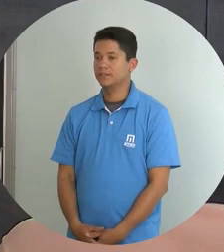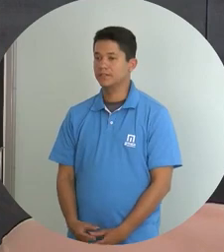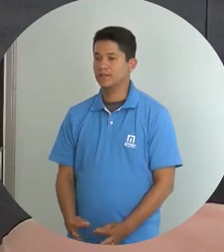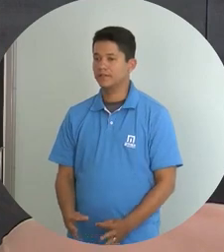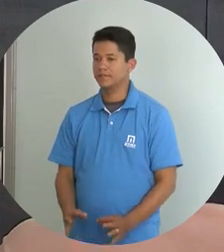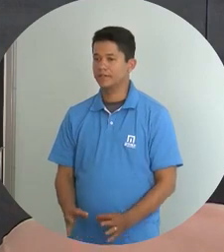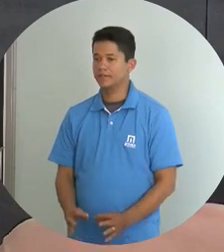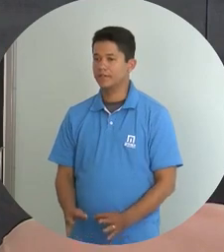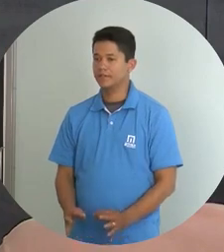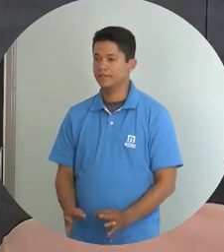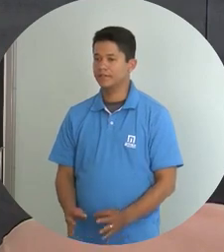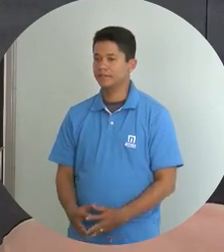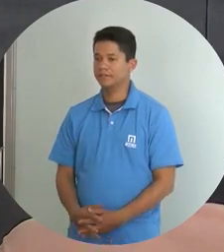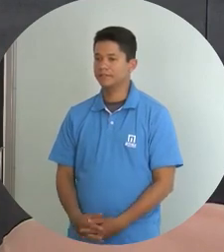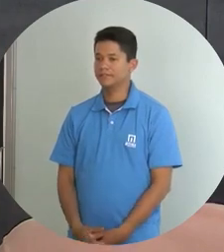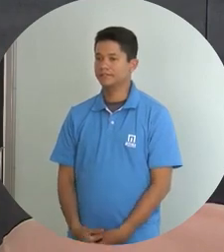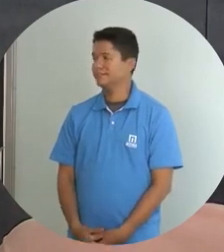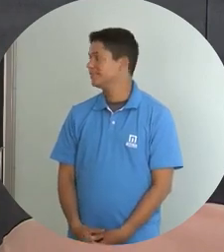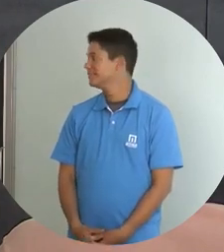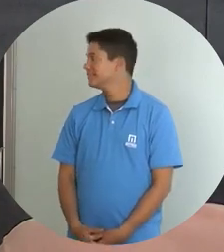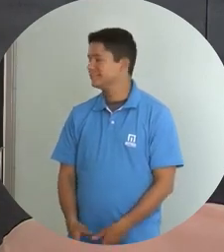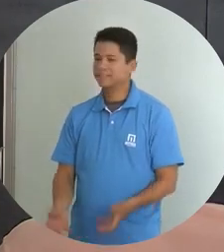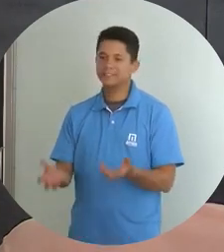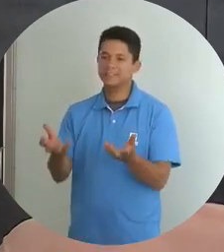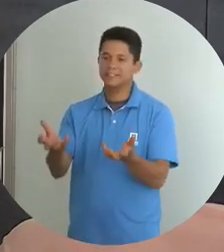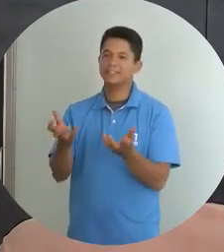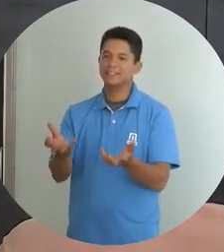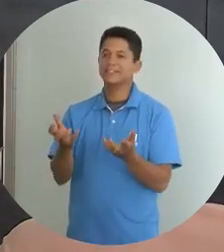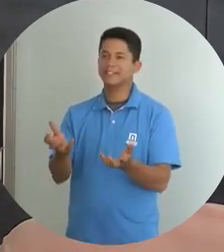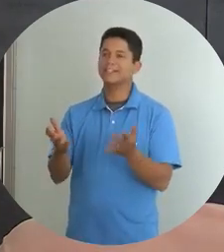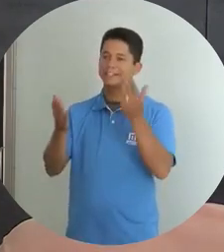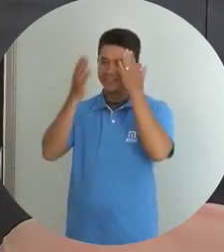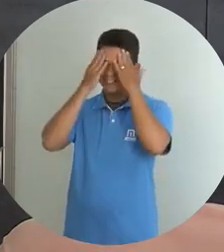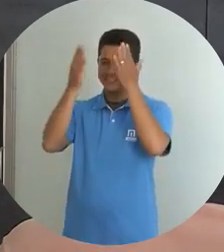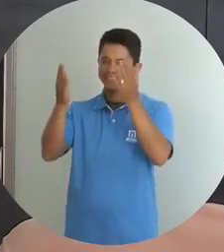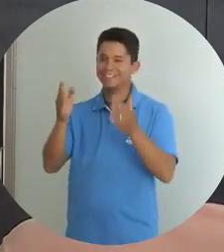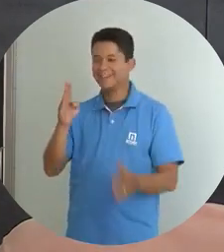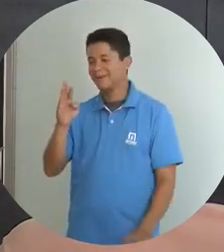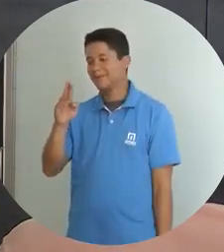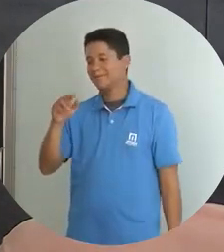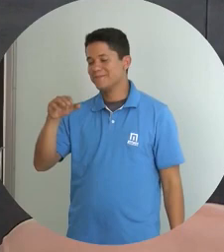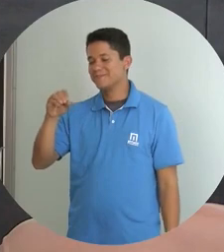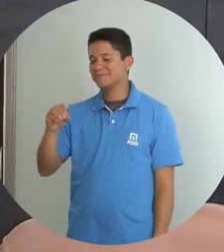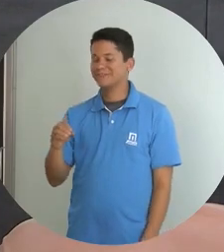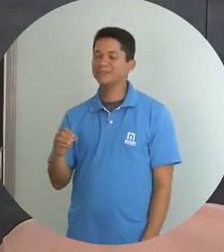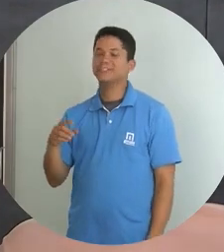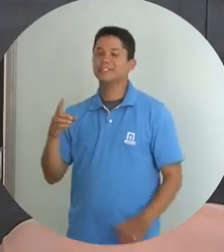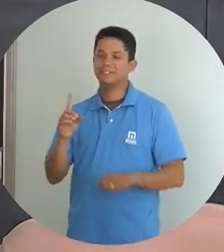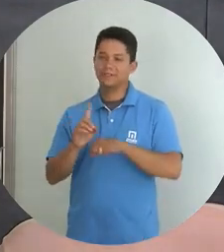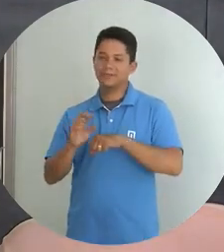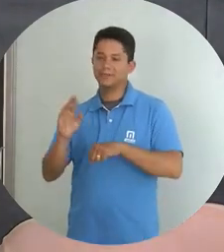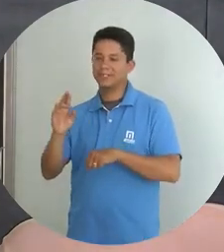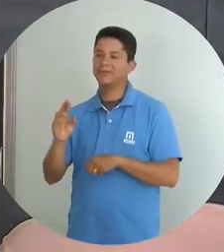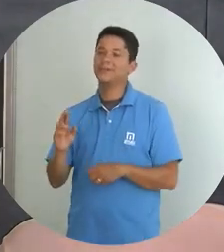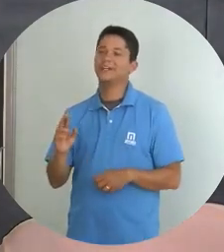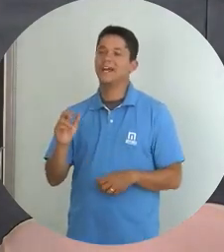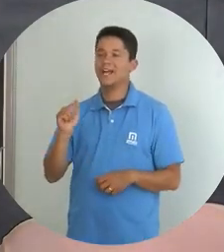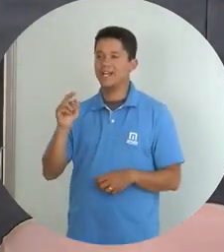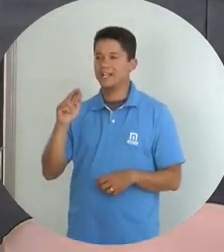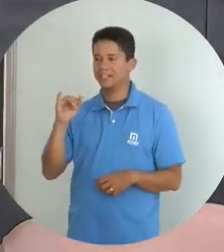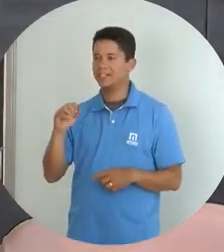Acho que é isso. Então, obrigado. Queria agradecer ao Bruno, né, pelo Dr. Ari. E nós vamos agora para o coffee